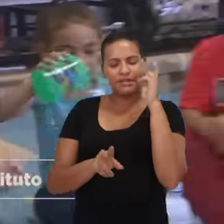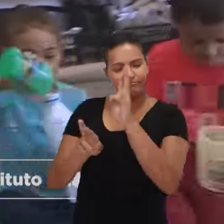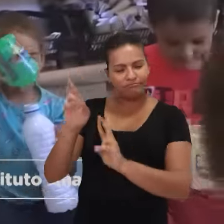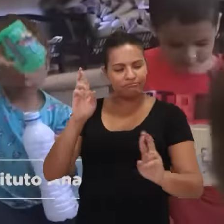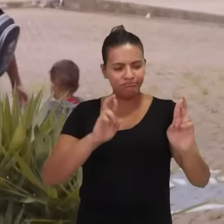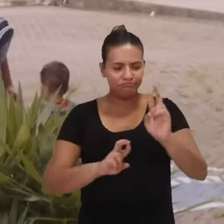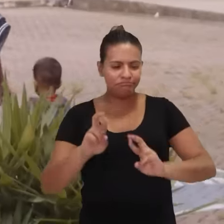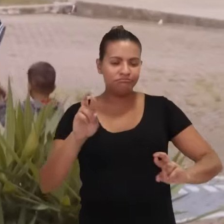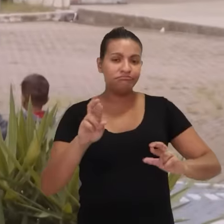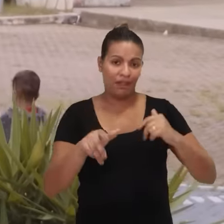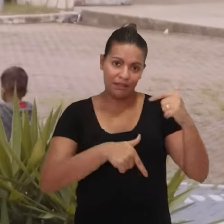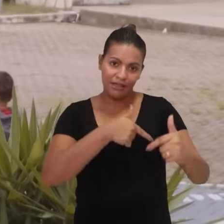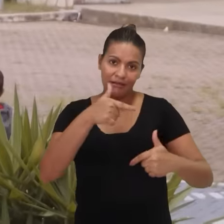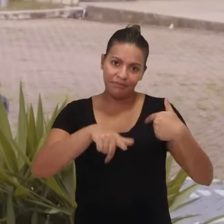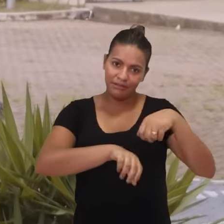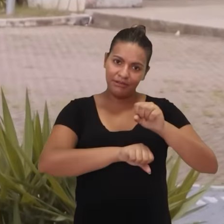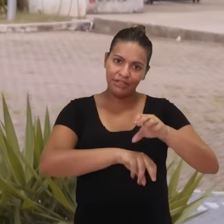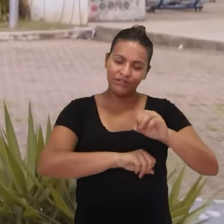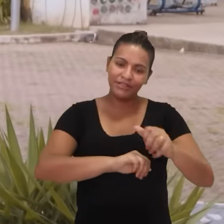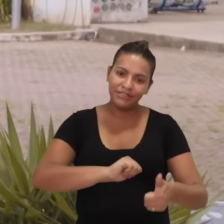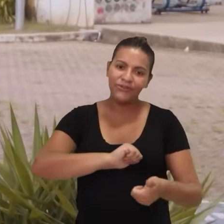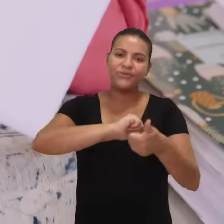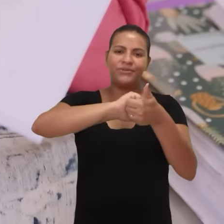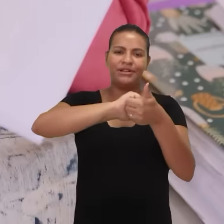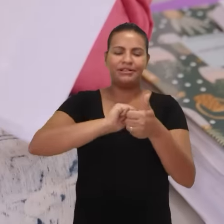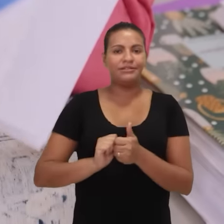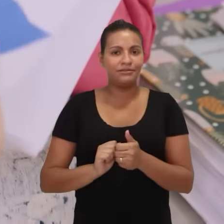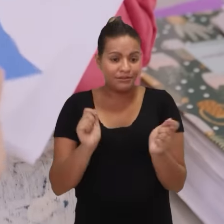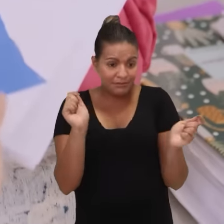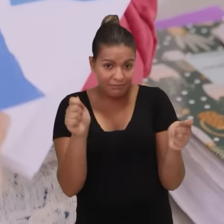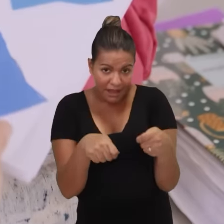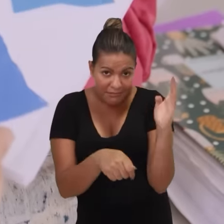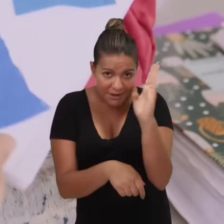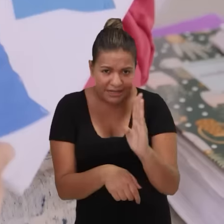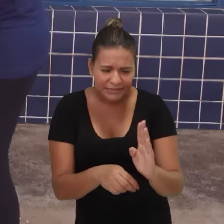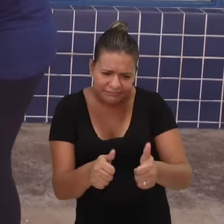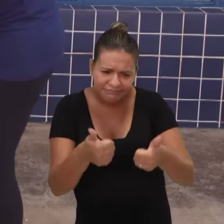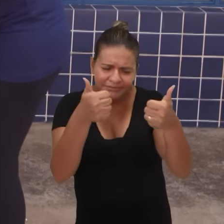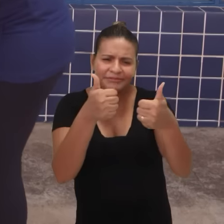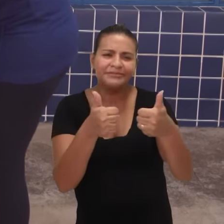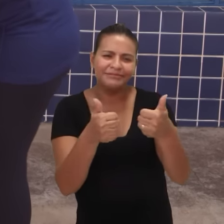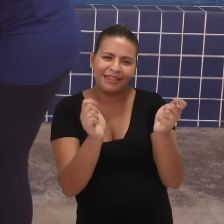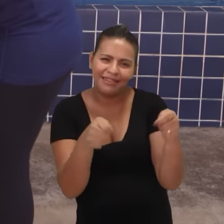do serviço. O Brasil tem jeito, e o jeito é a educação.